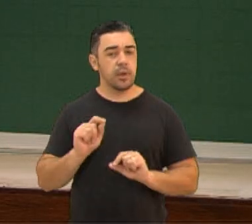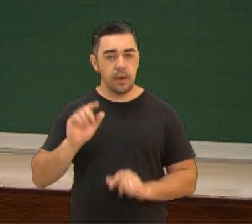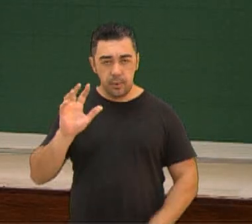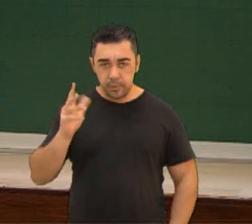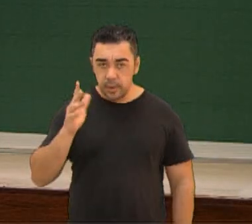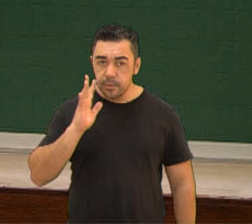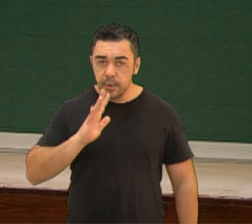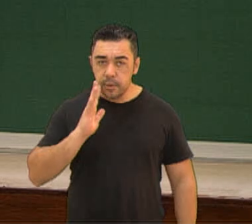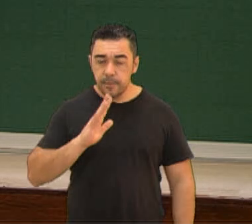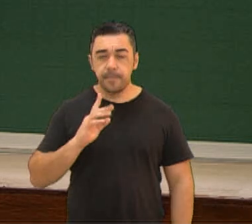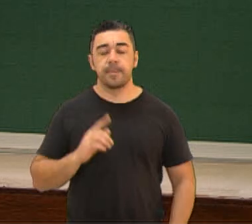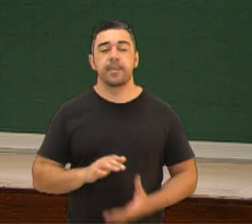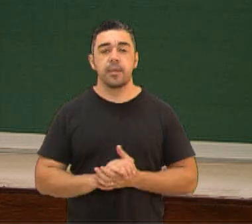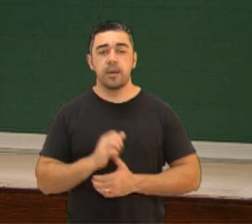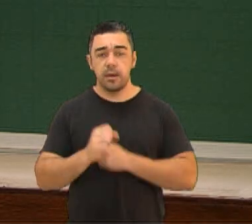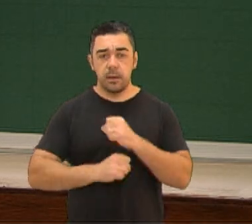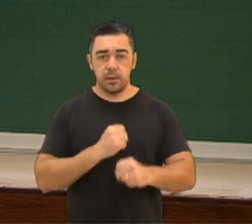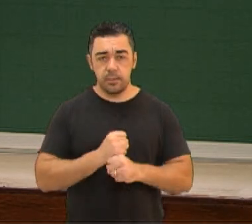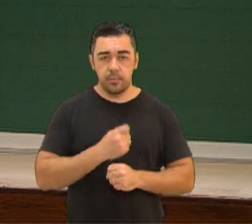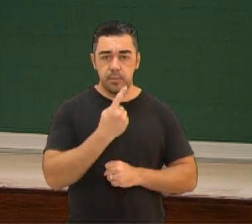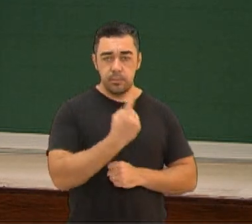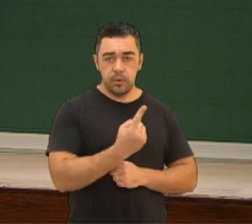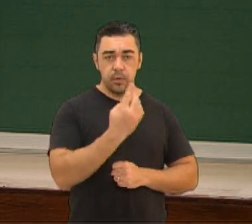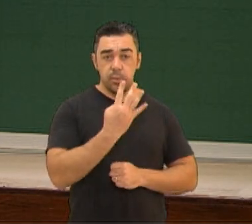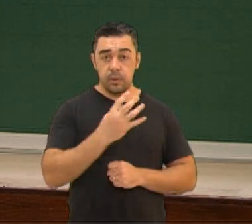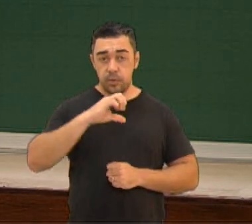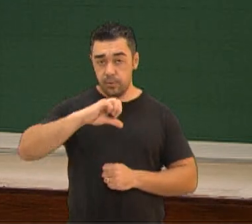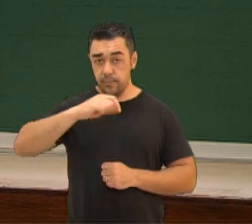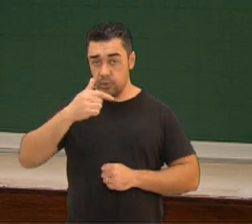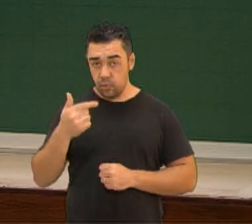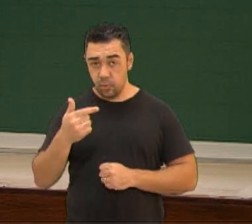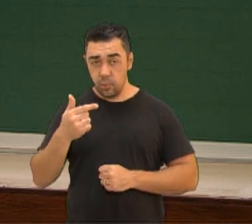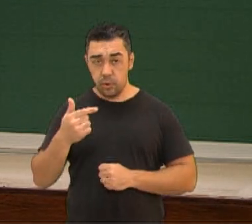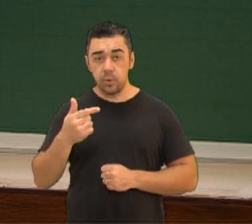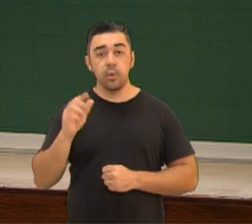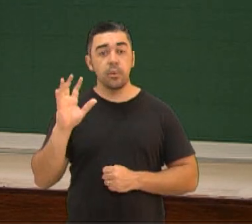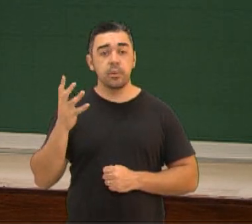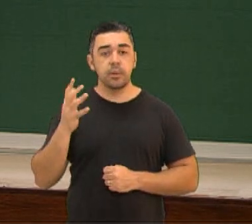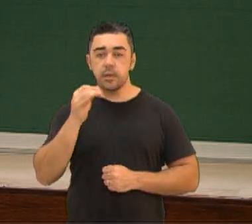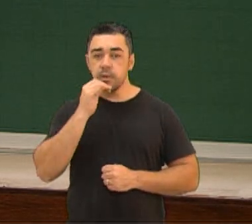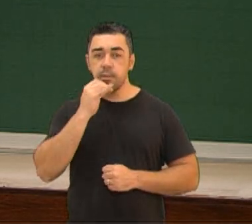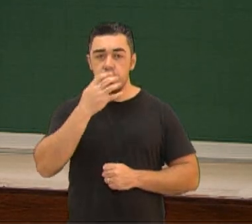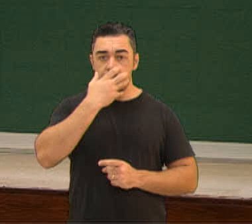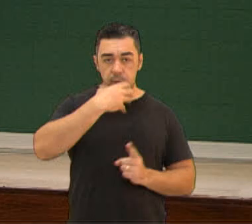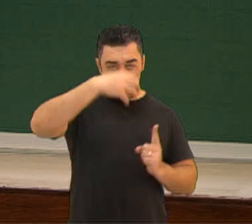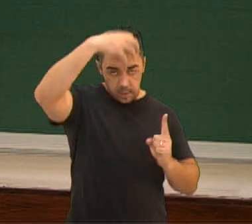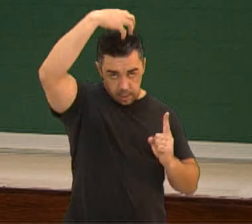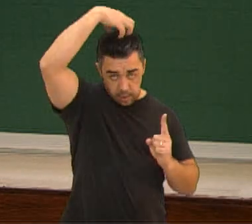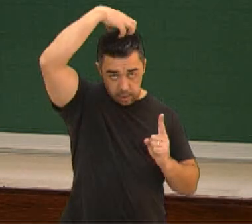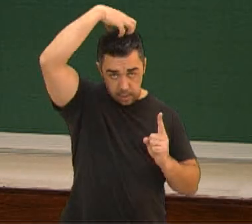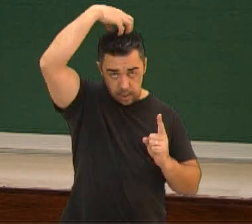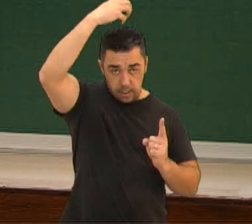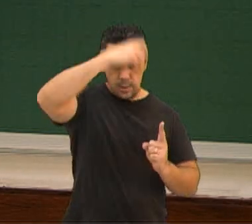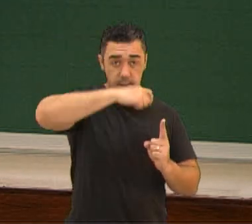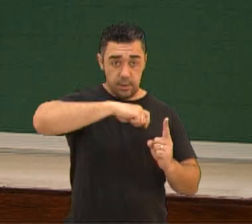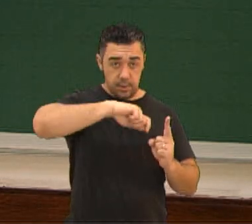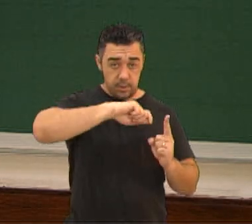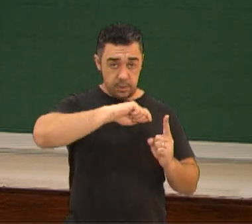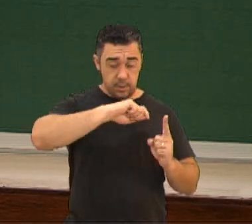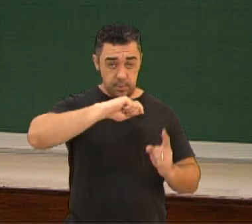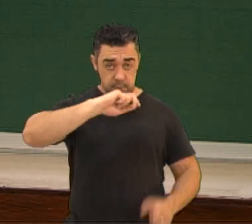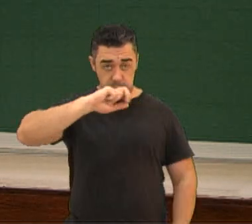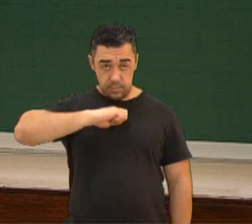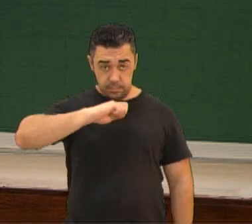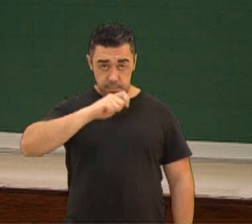muito legal. No ano de 1492, os dois reis da Espanha, eles vão